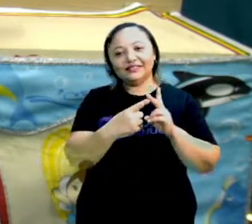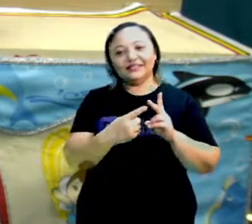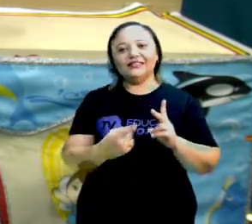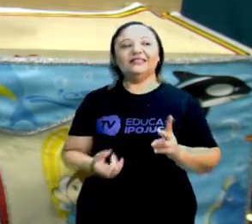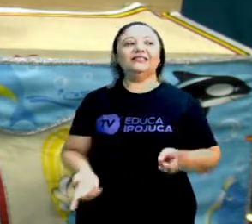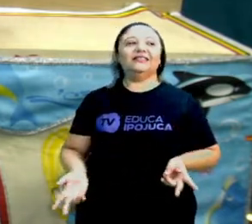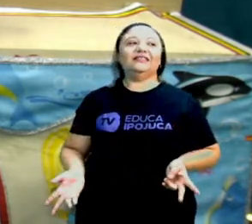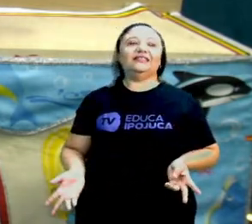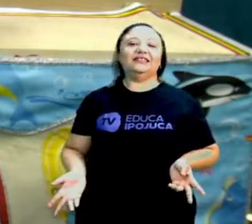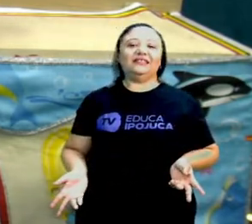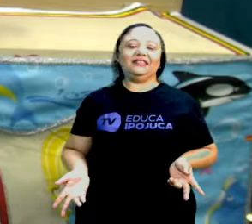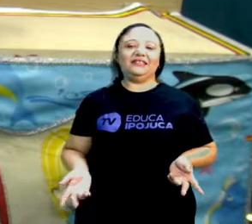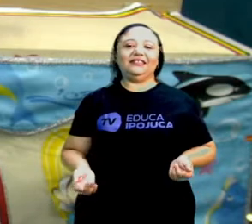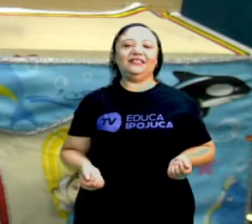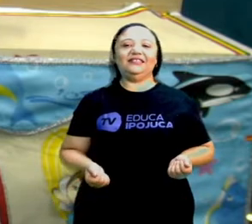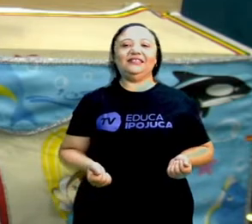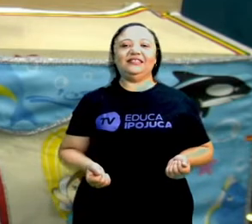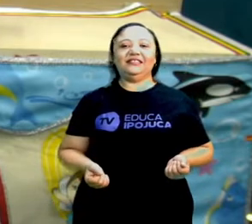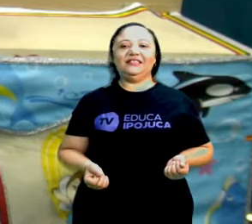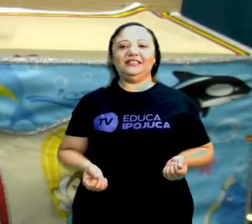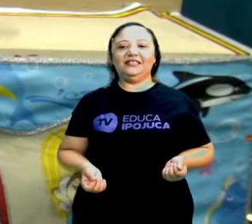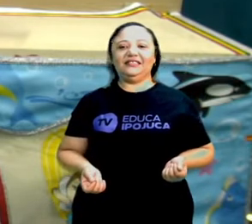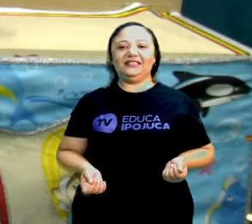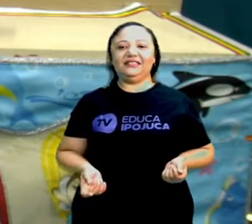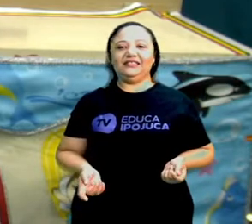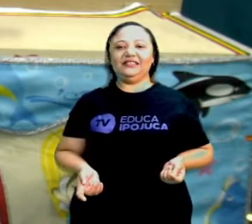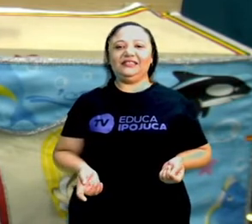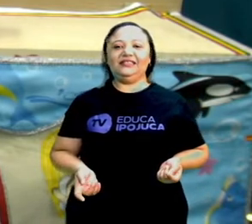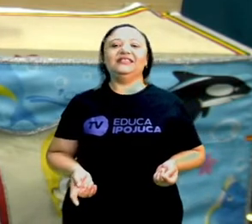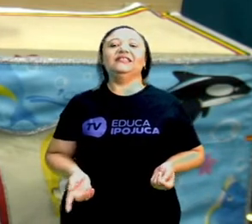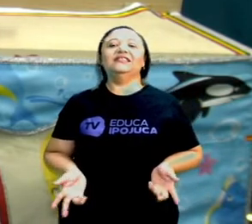disse? Tu tinha esquecido, foi? Foi não.